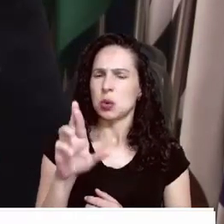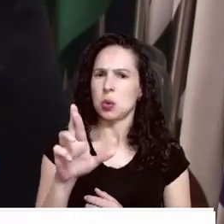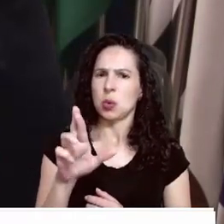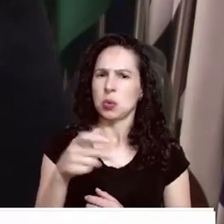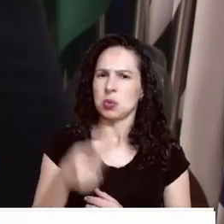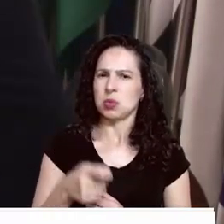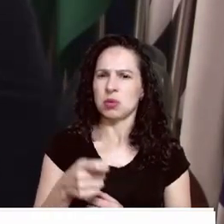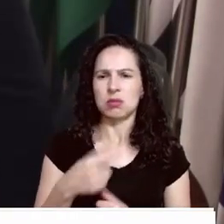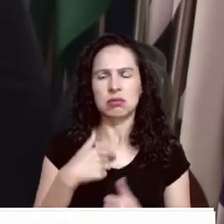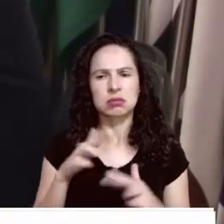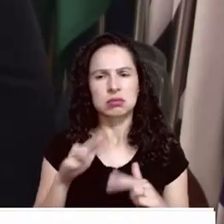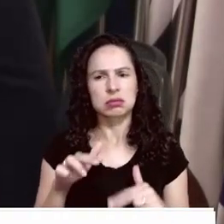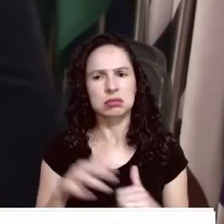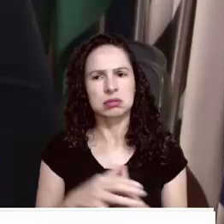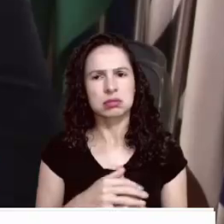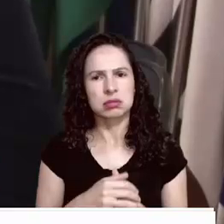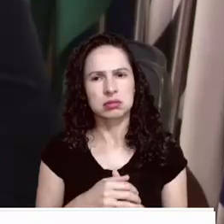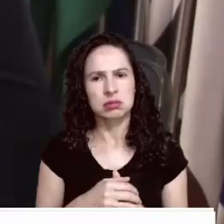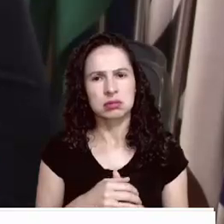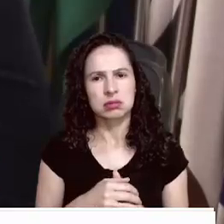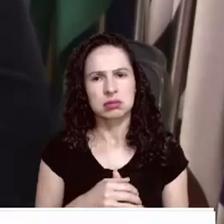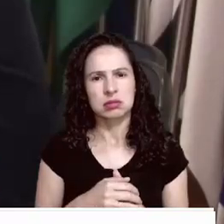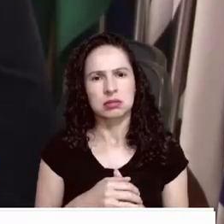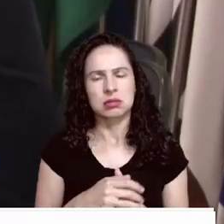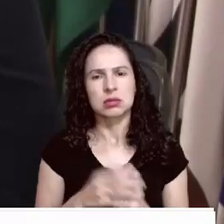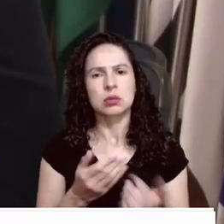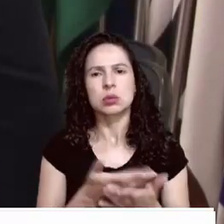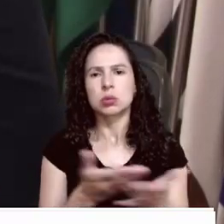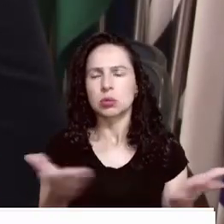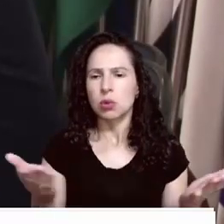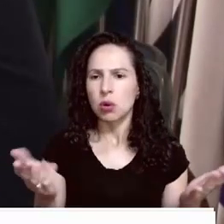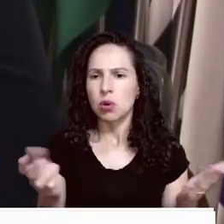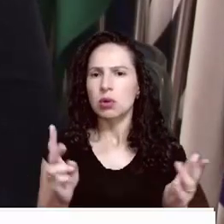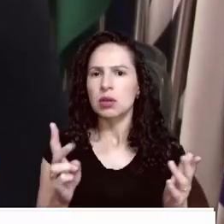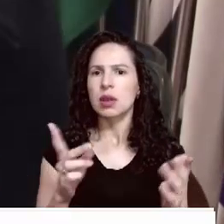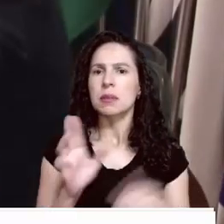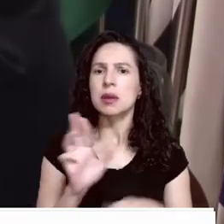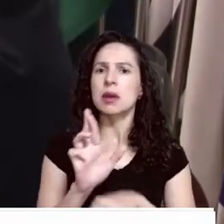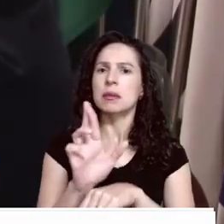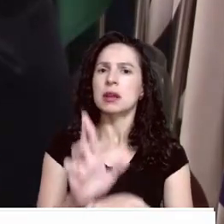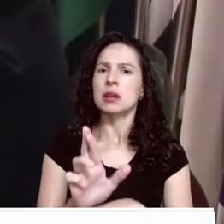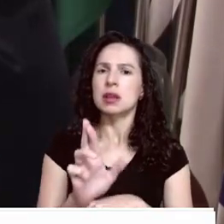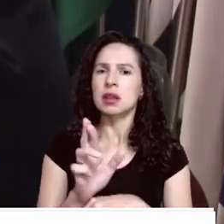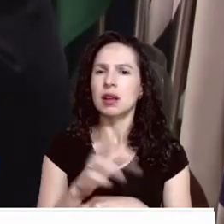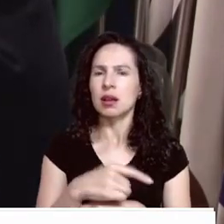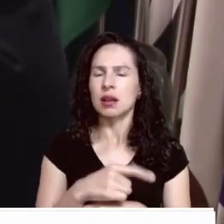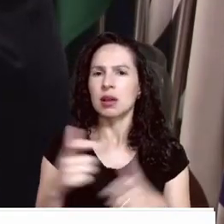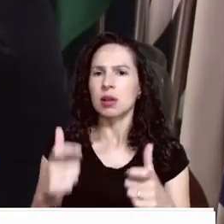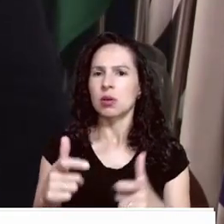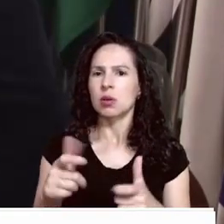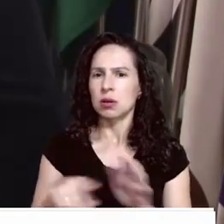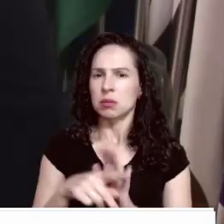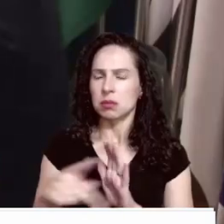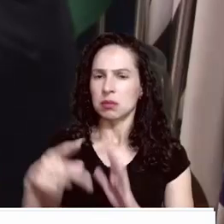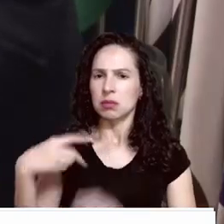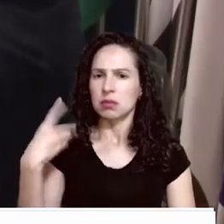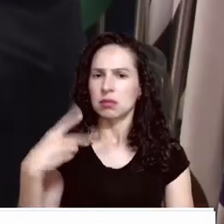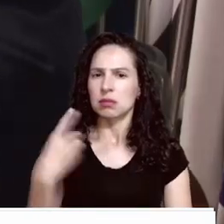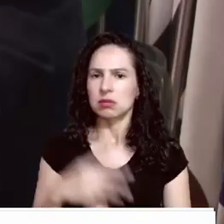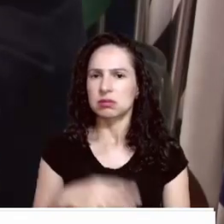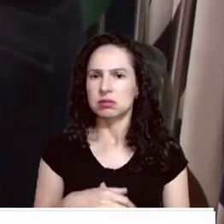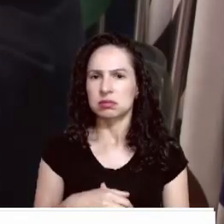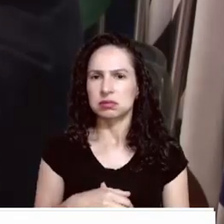arbitrário. Deixei muitos vereadores me representar, porque era território dos vereadores.